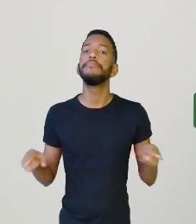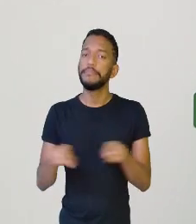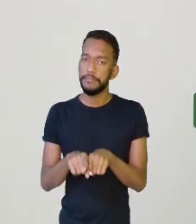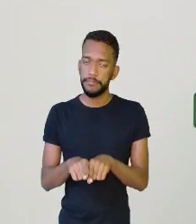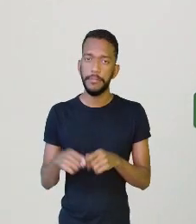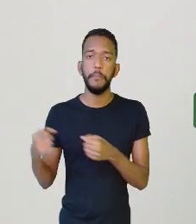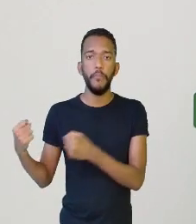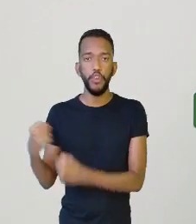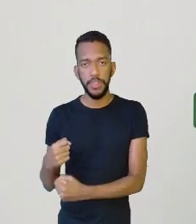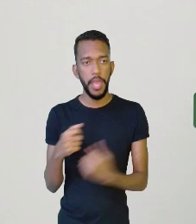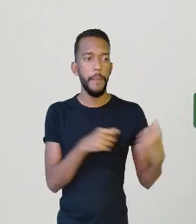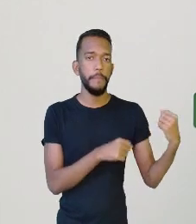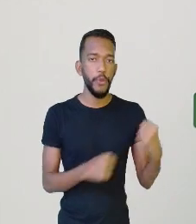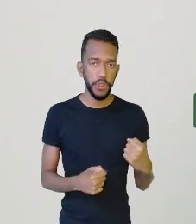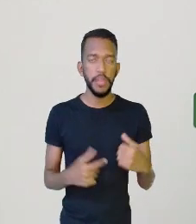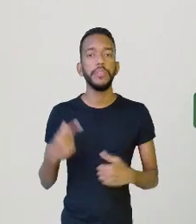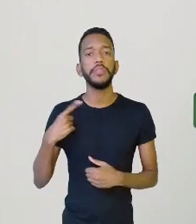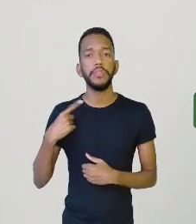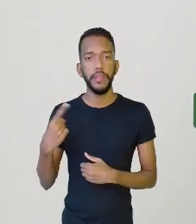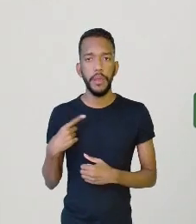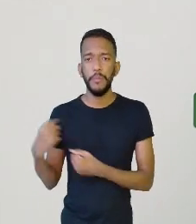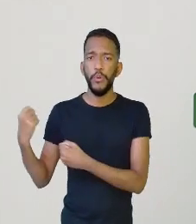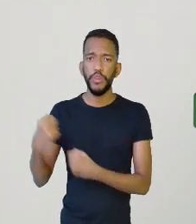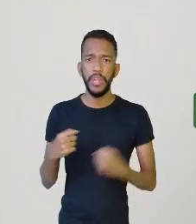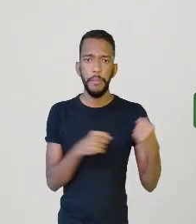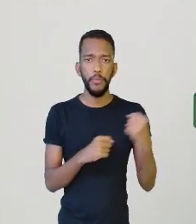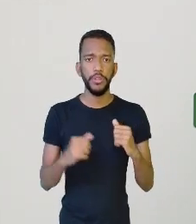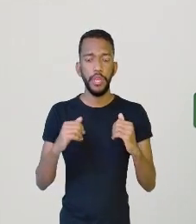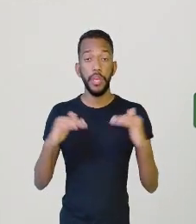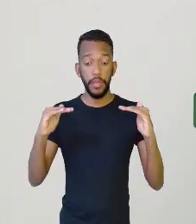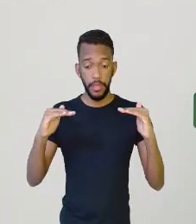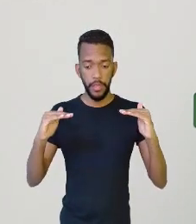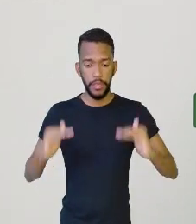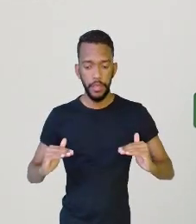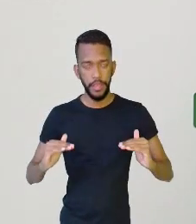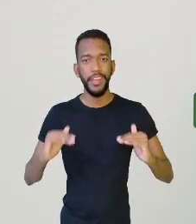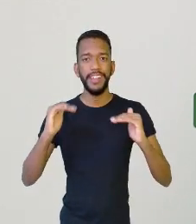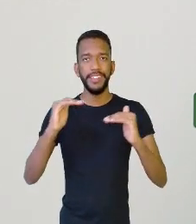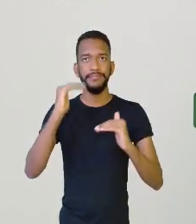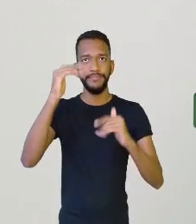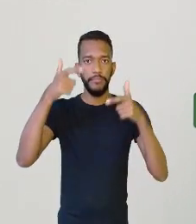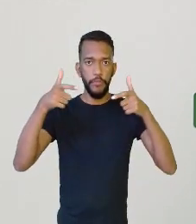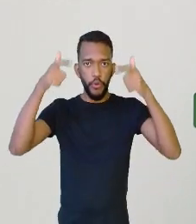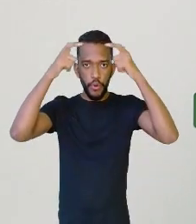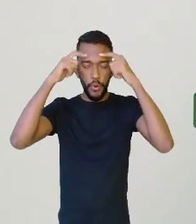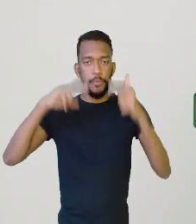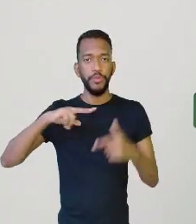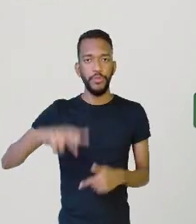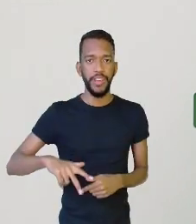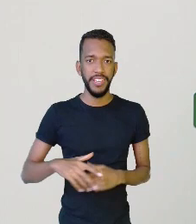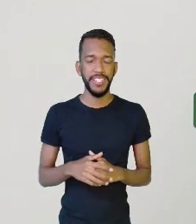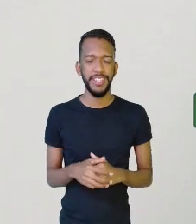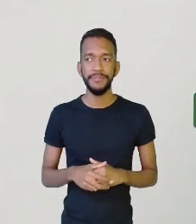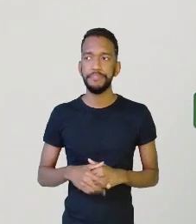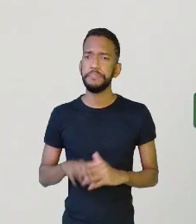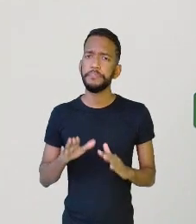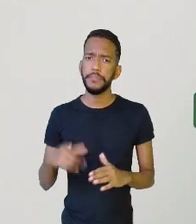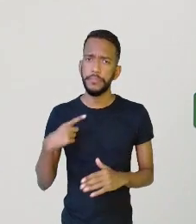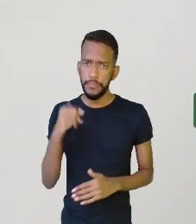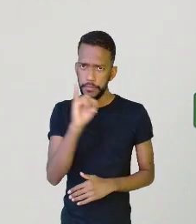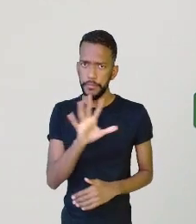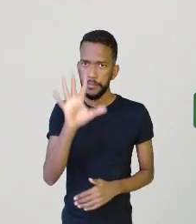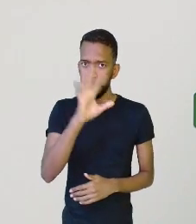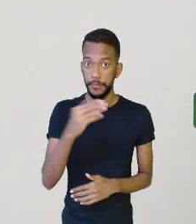o seu poder, sempre lembrando que esse poder estava abaixo do Estado, estava abaixo da coroa portuguesa. Aí eu trouxe uma imagem